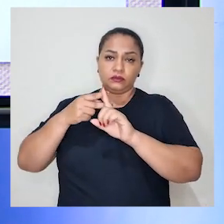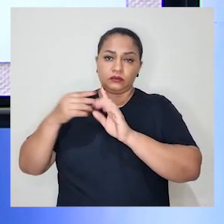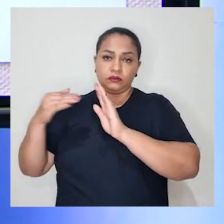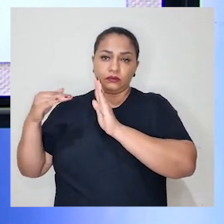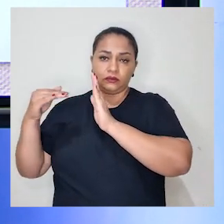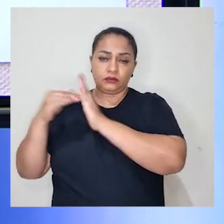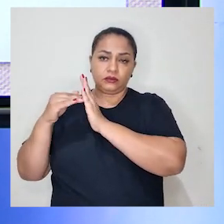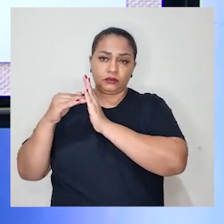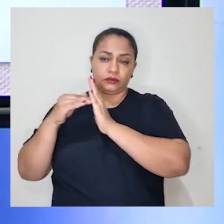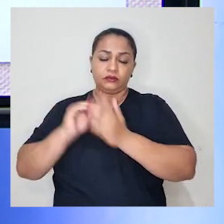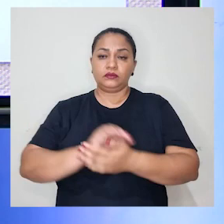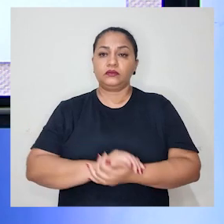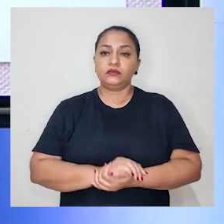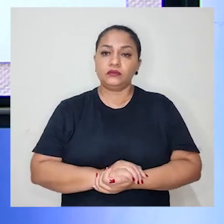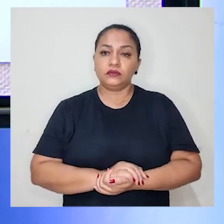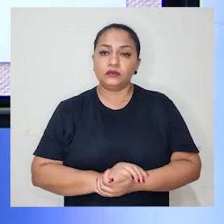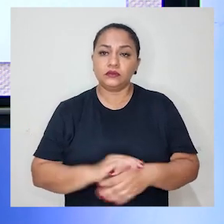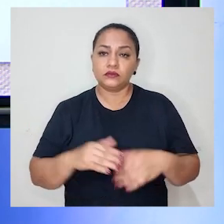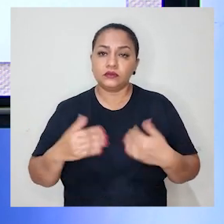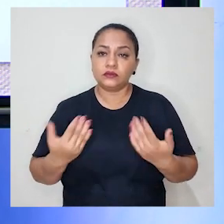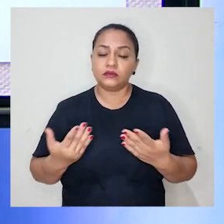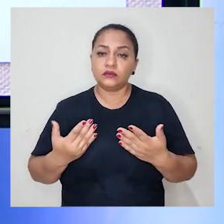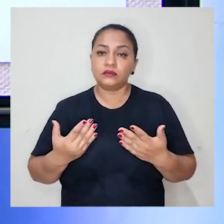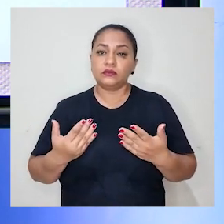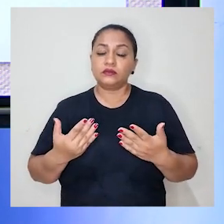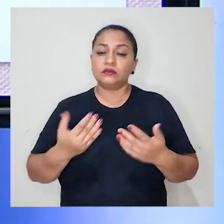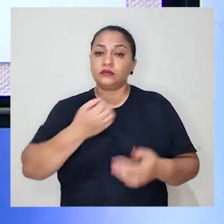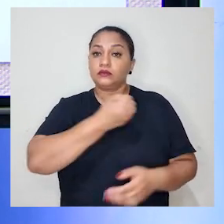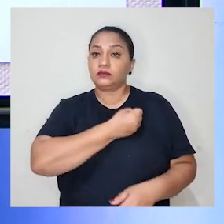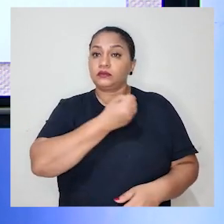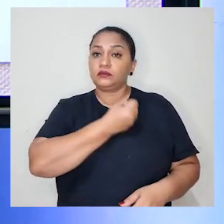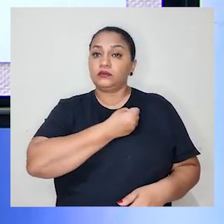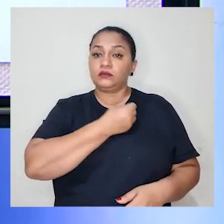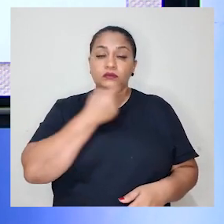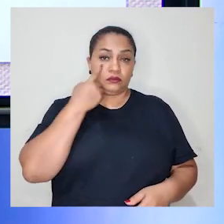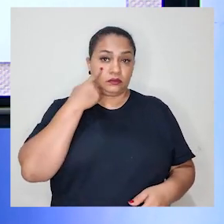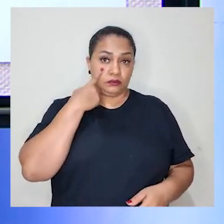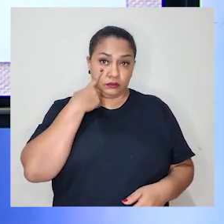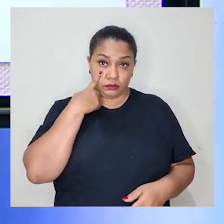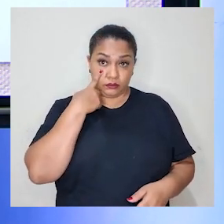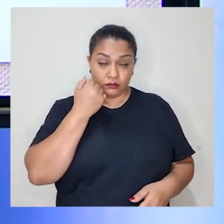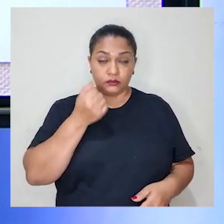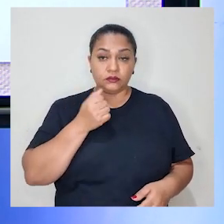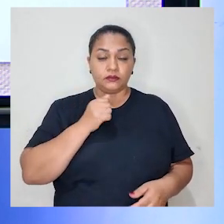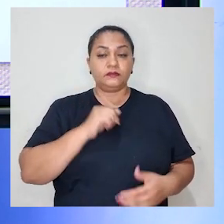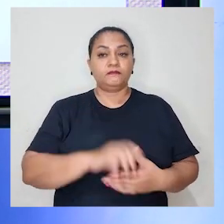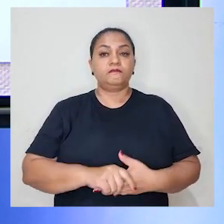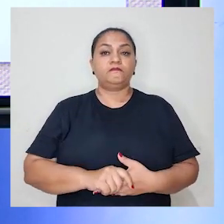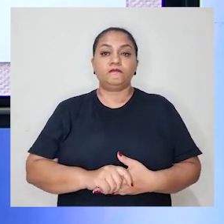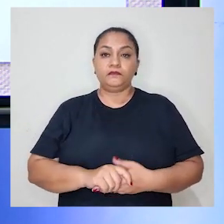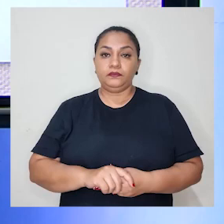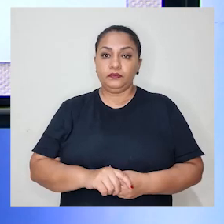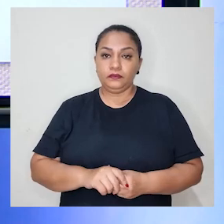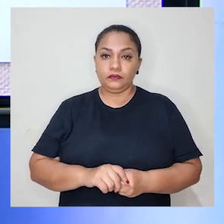o dobro de 5. Então, pegamos aqui o número, olha só, os primeiros